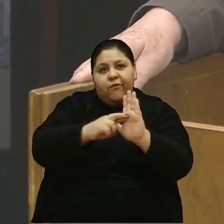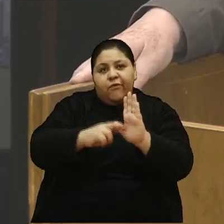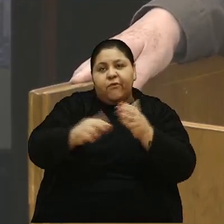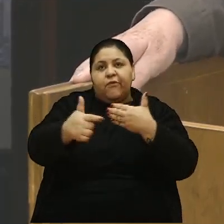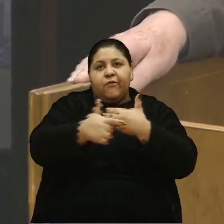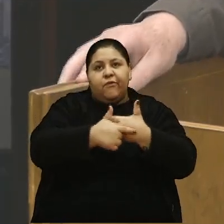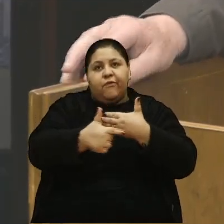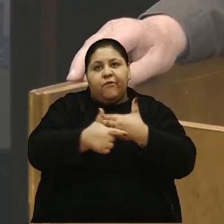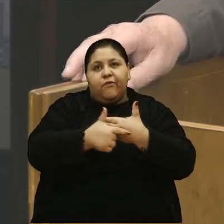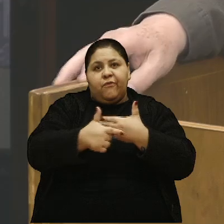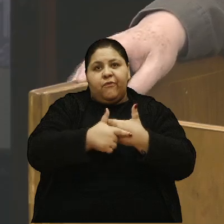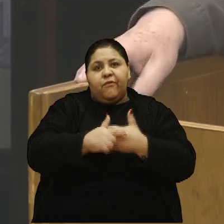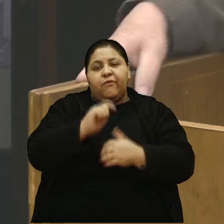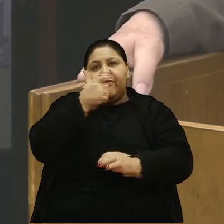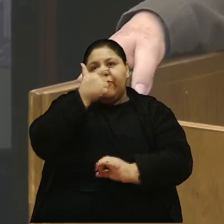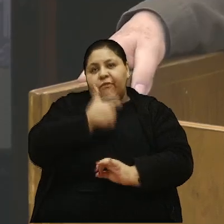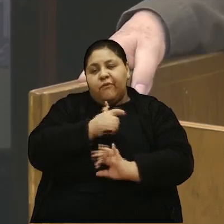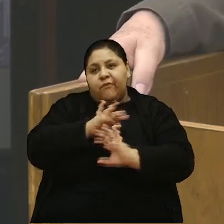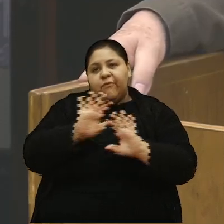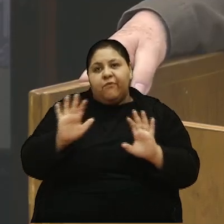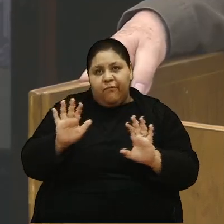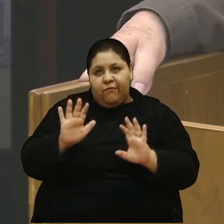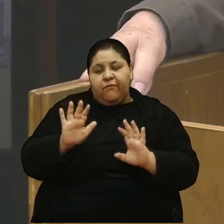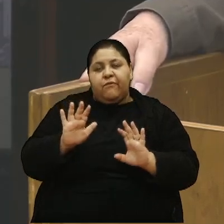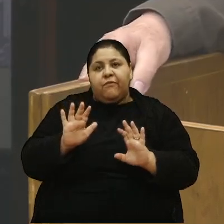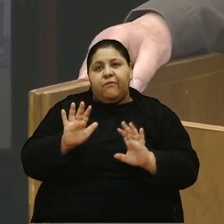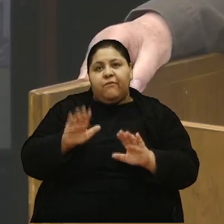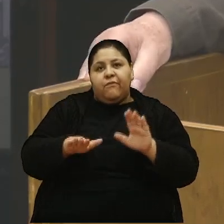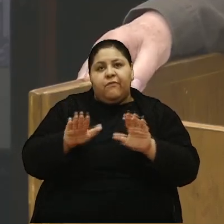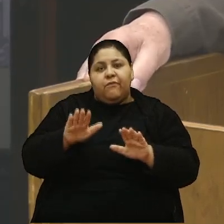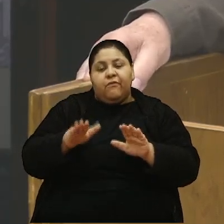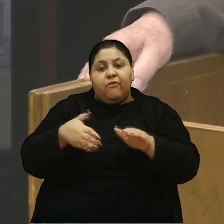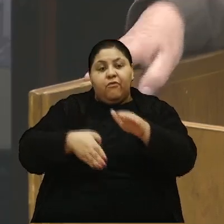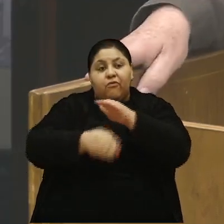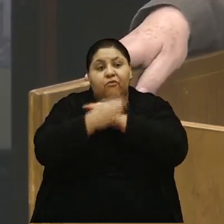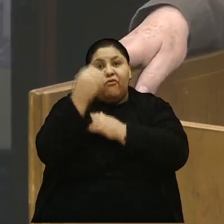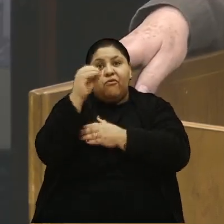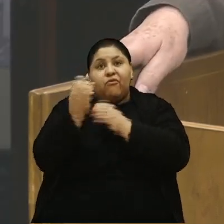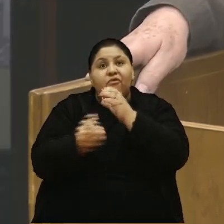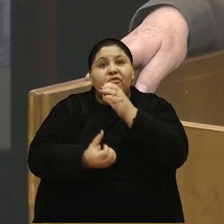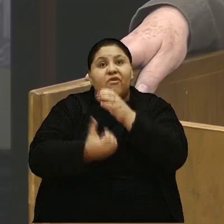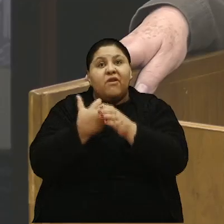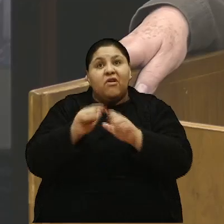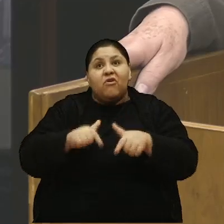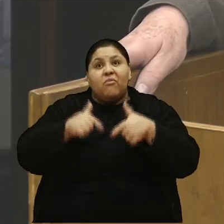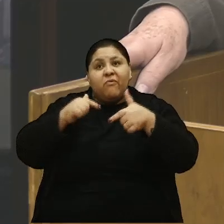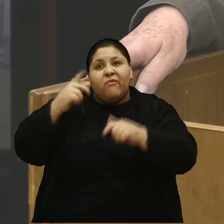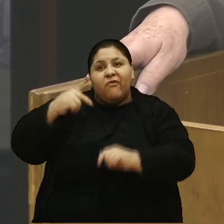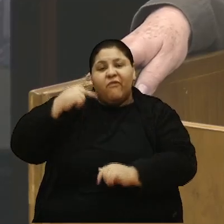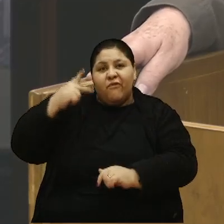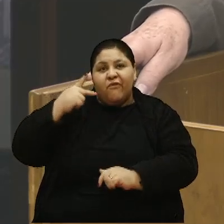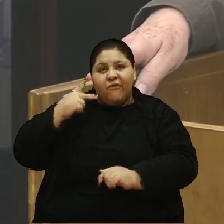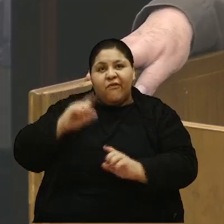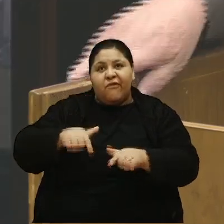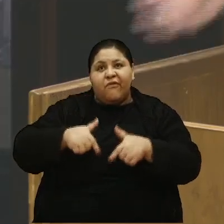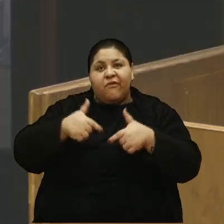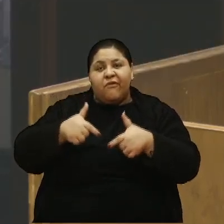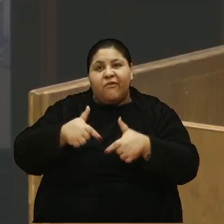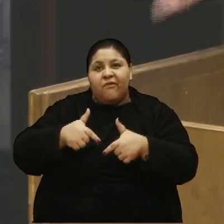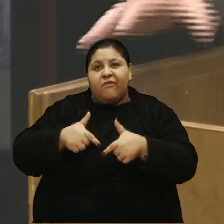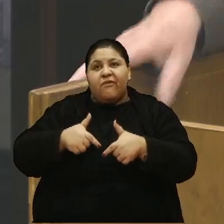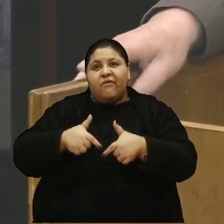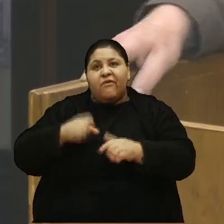aqui, e nós propormos, quem sabe, uma ida a Porto Alegre e criar um fato político para colocar